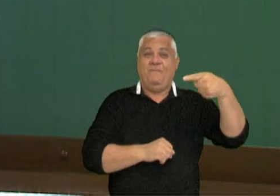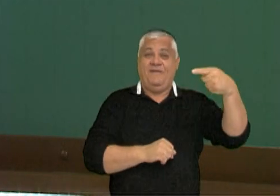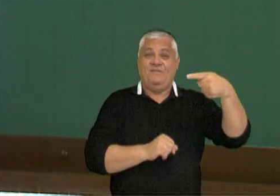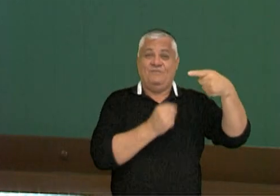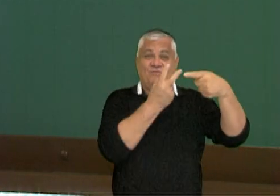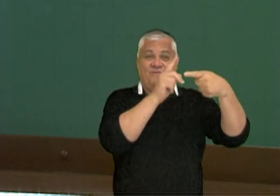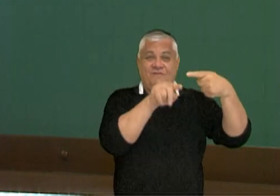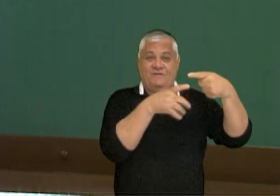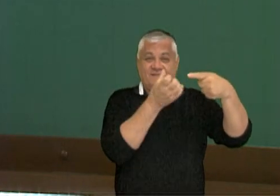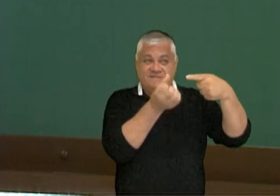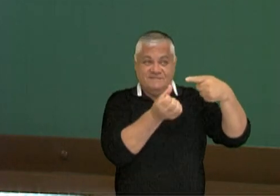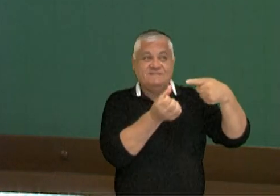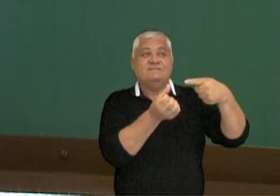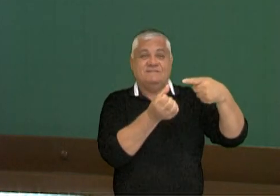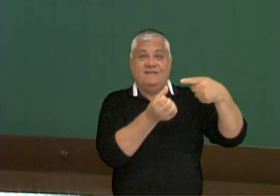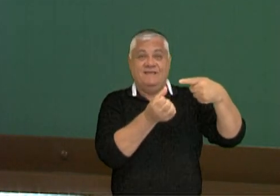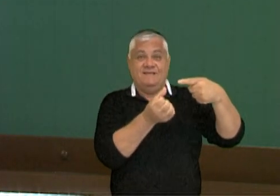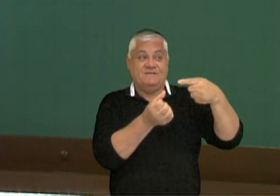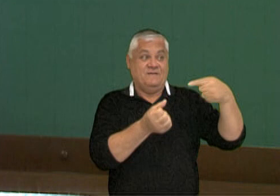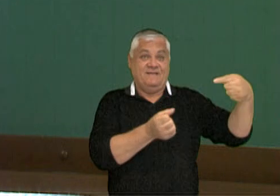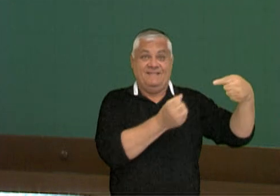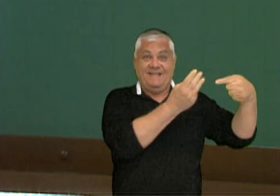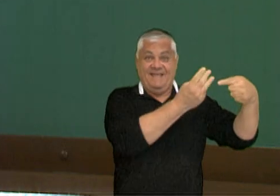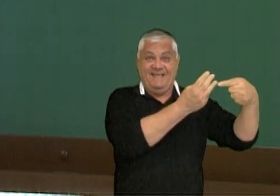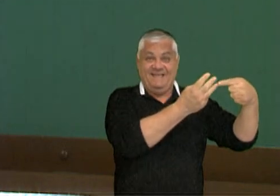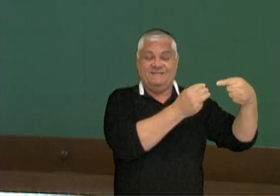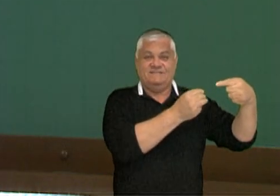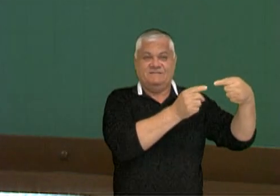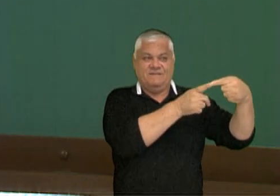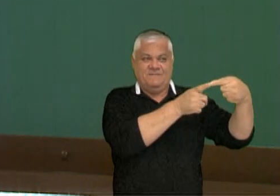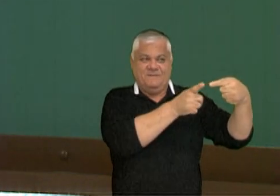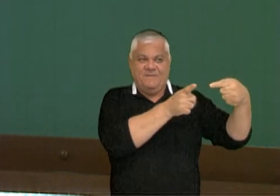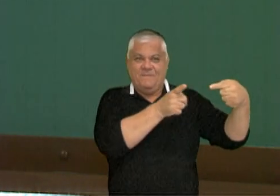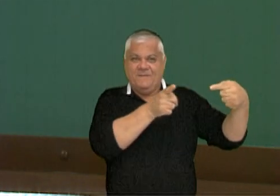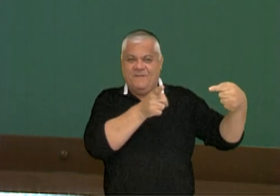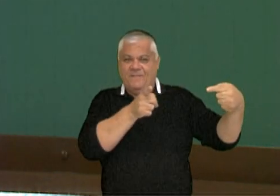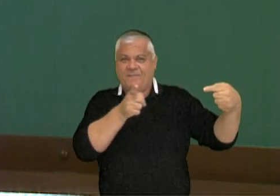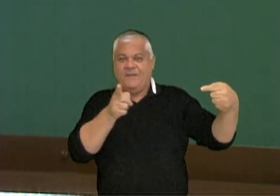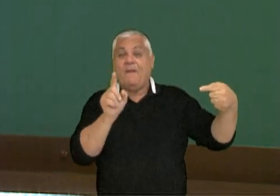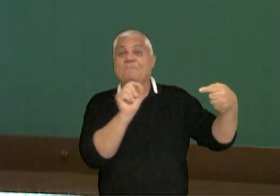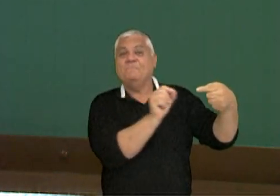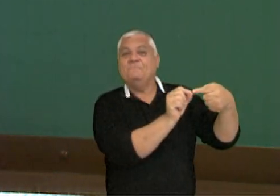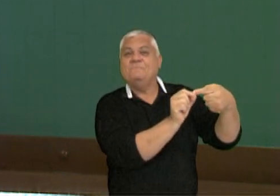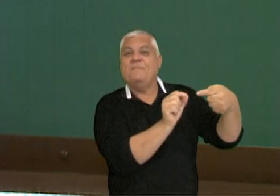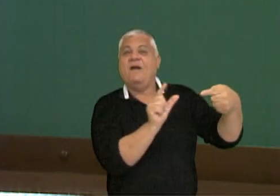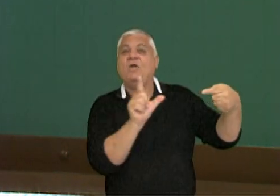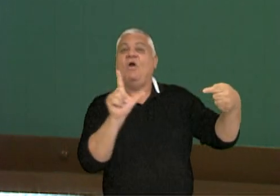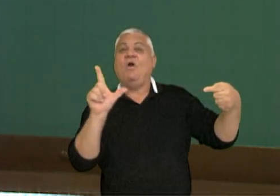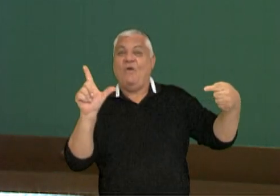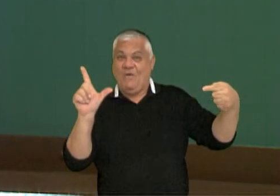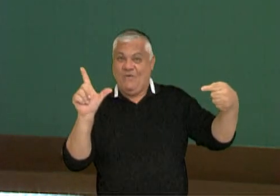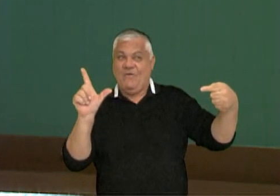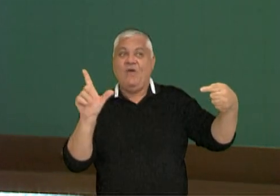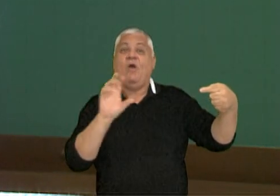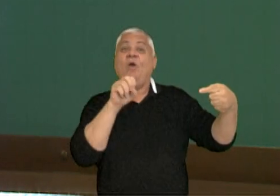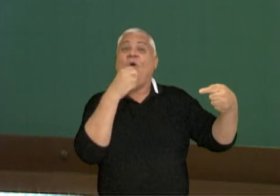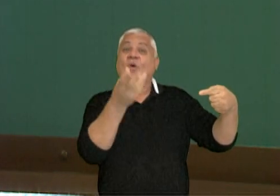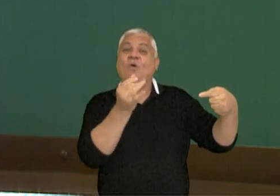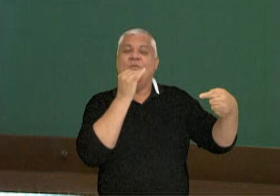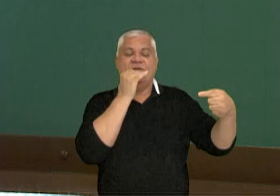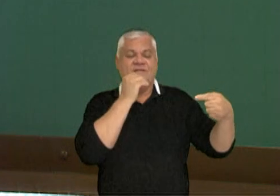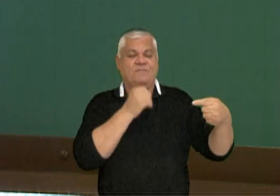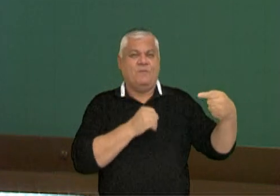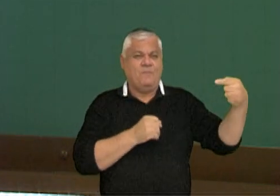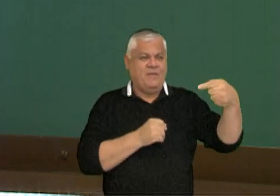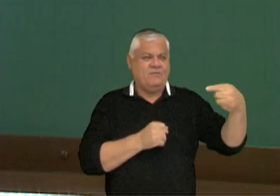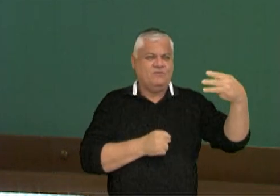é maior que menos 3, né? Ou eu posso ler ainda de outra forma. Menos 3 é menor que